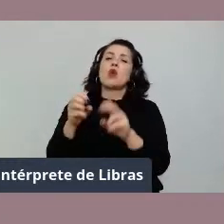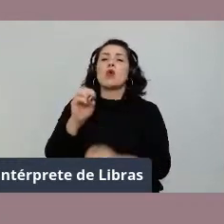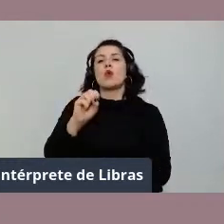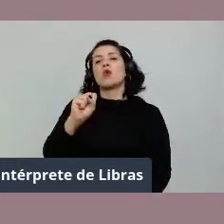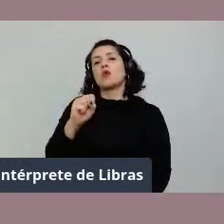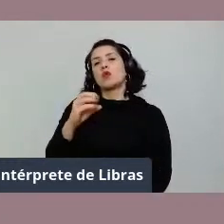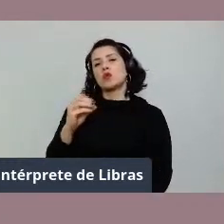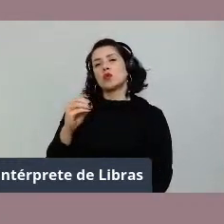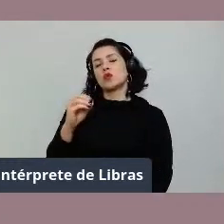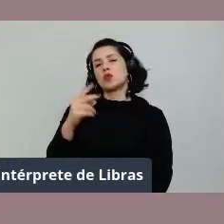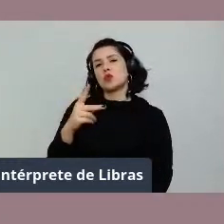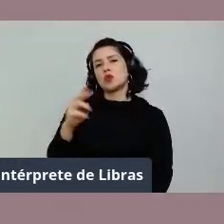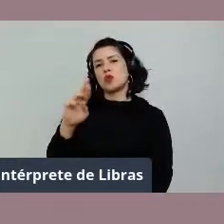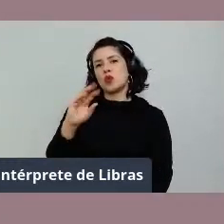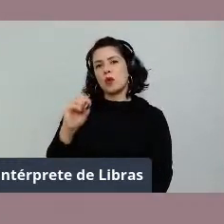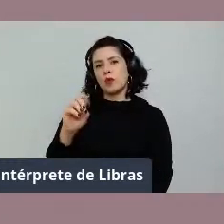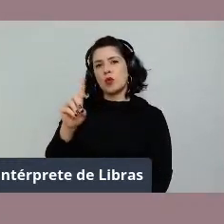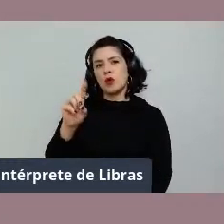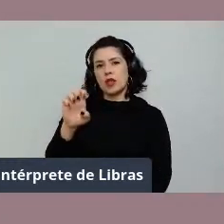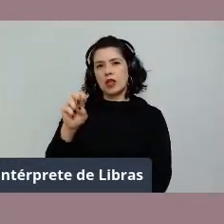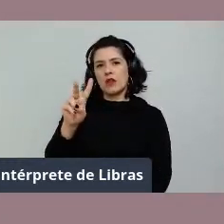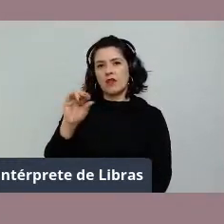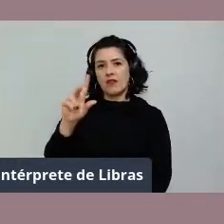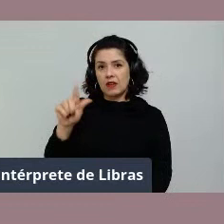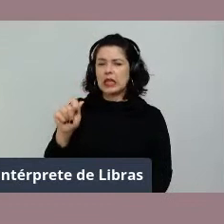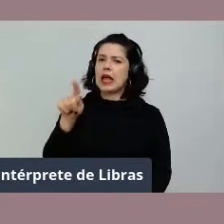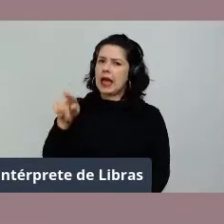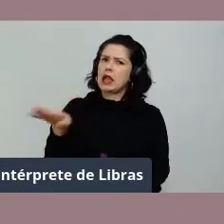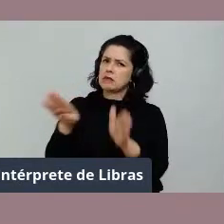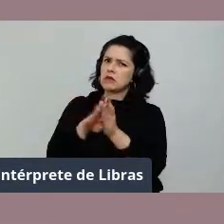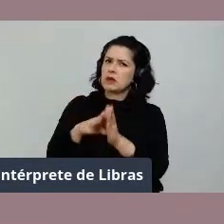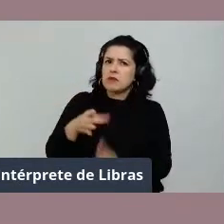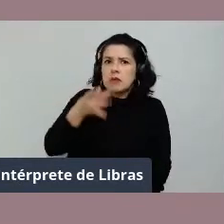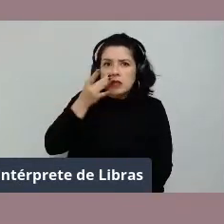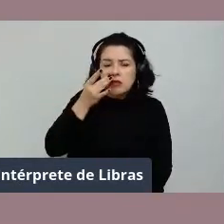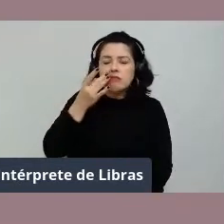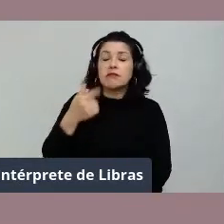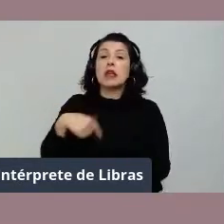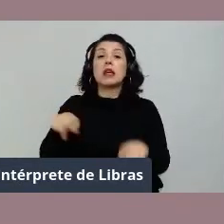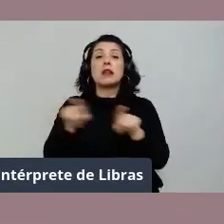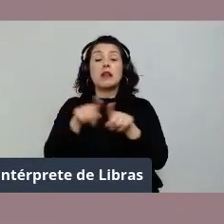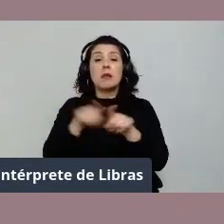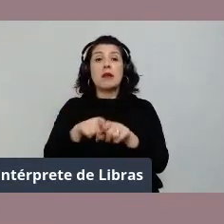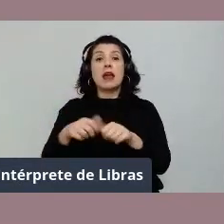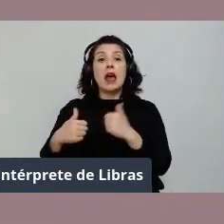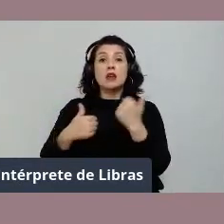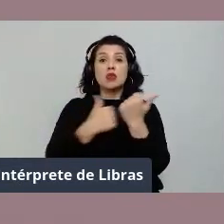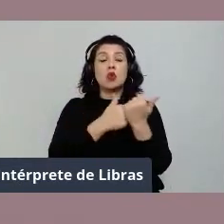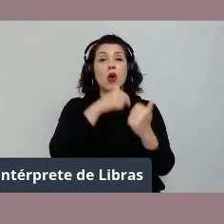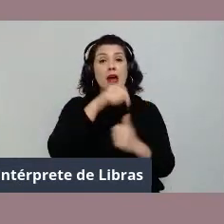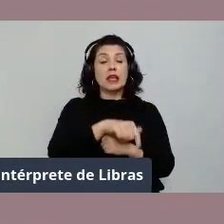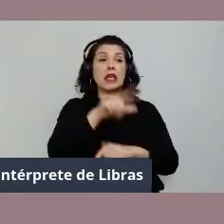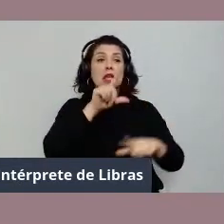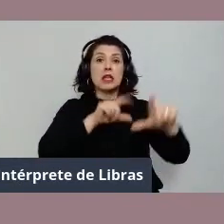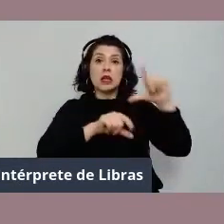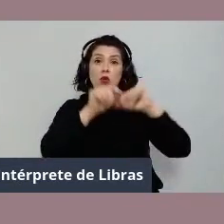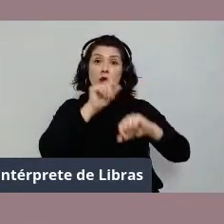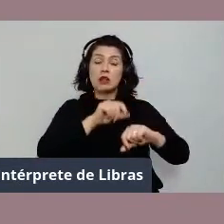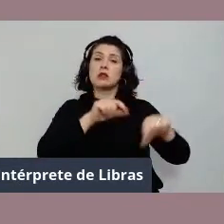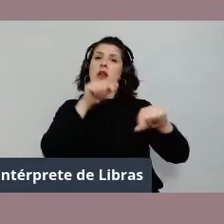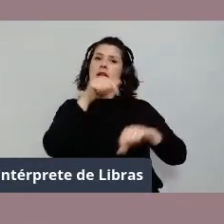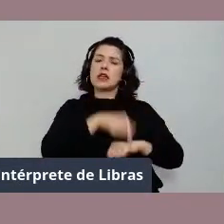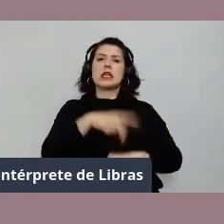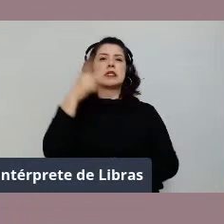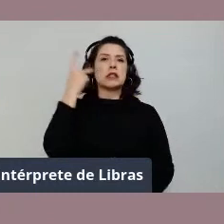Ela ajudou agora, fez assistência de curadoria da exposição em São Paulo, a Constelação Clarice, que